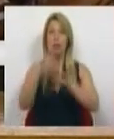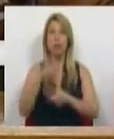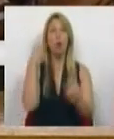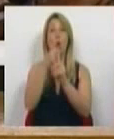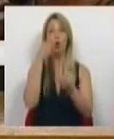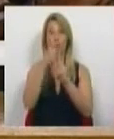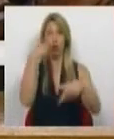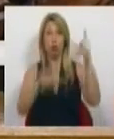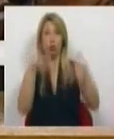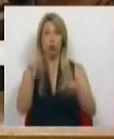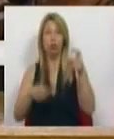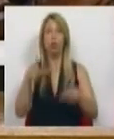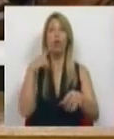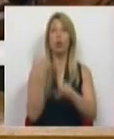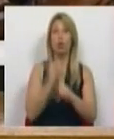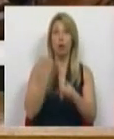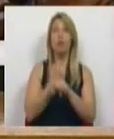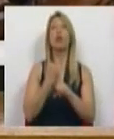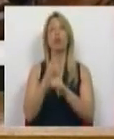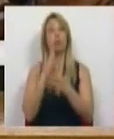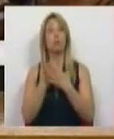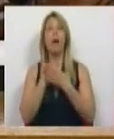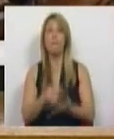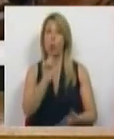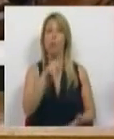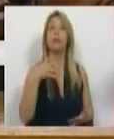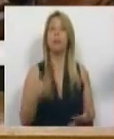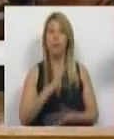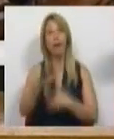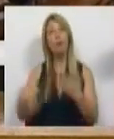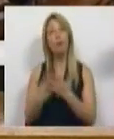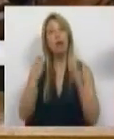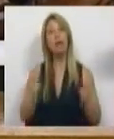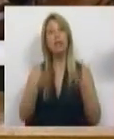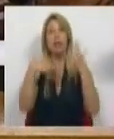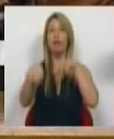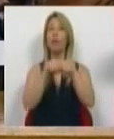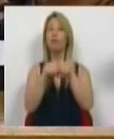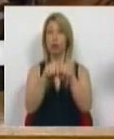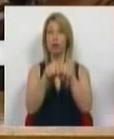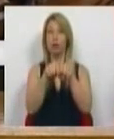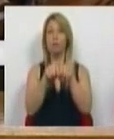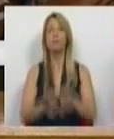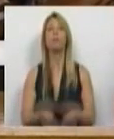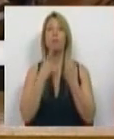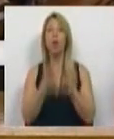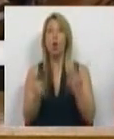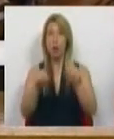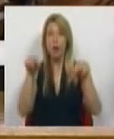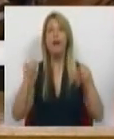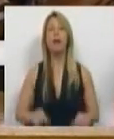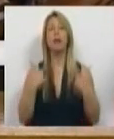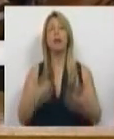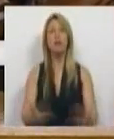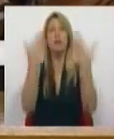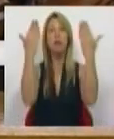das populações e um cada vez mais largo apoio ao PCP às suas propostas e iniciativas políticas. Retomamos hoje aqui a saudação